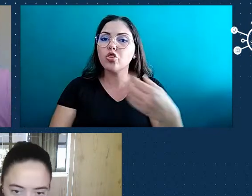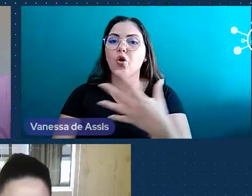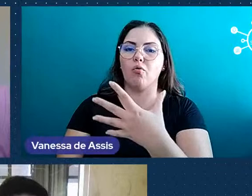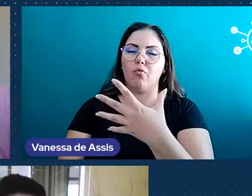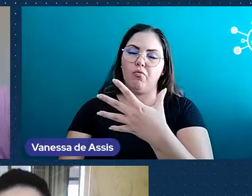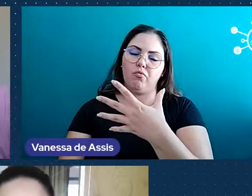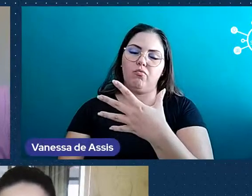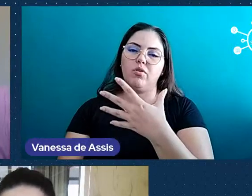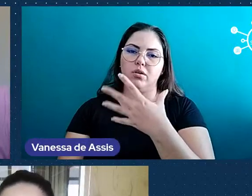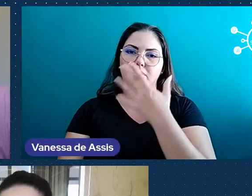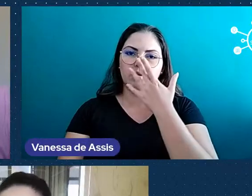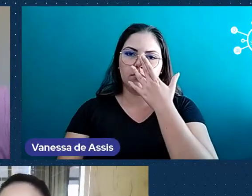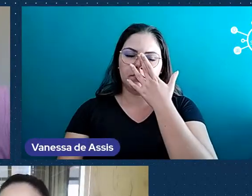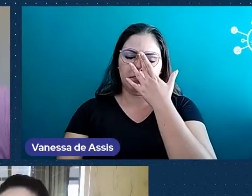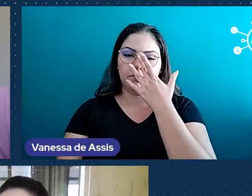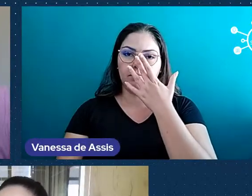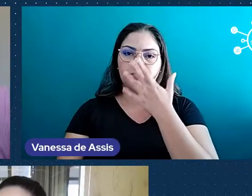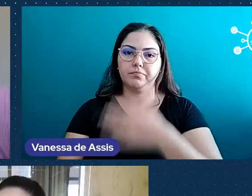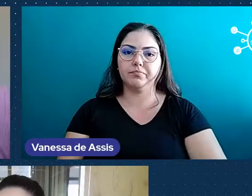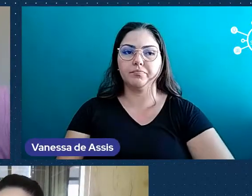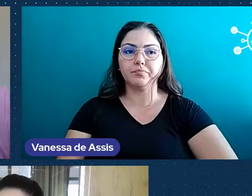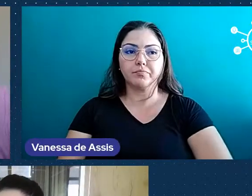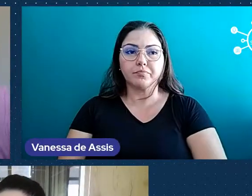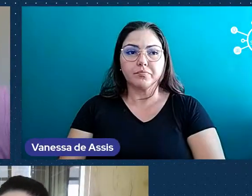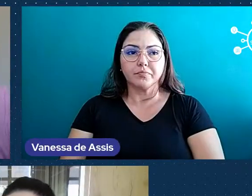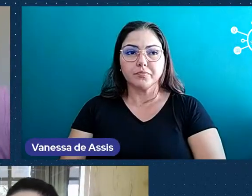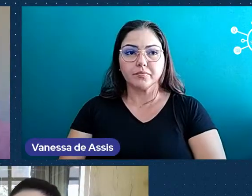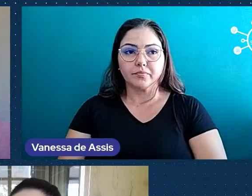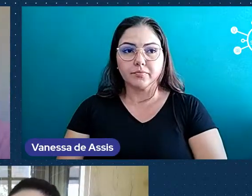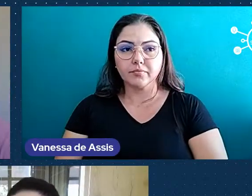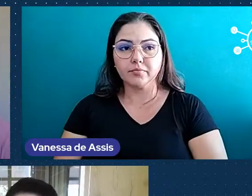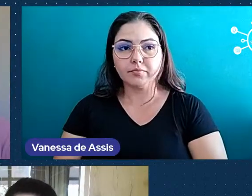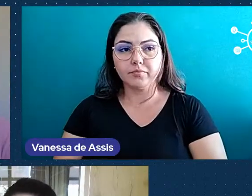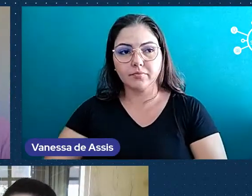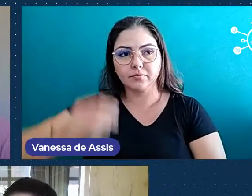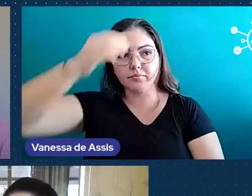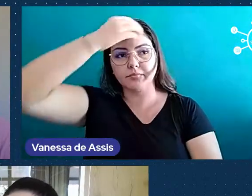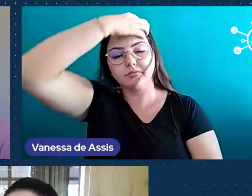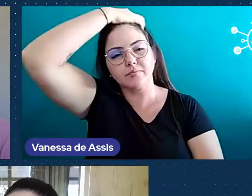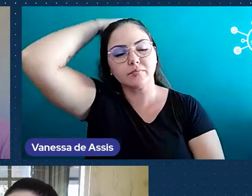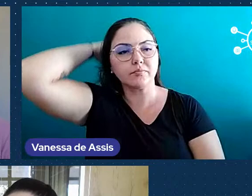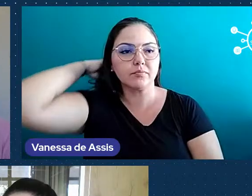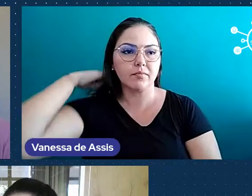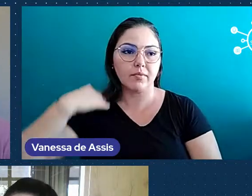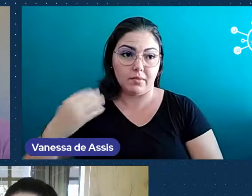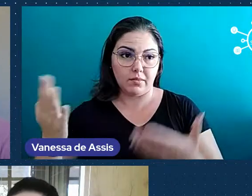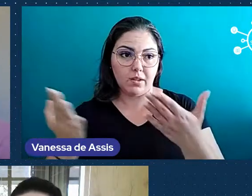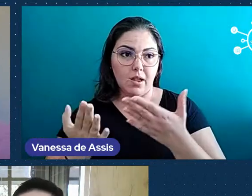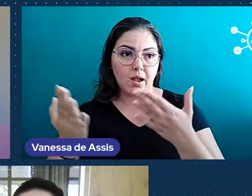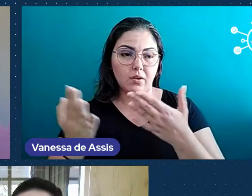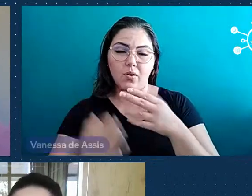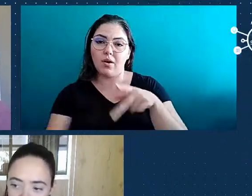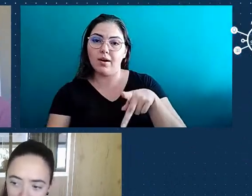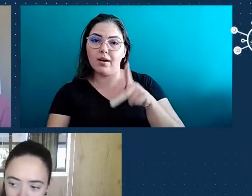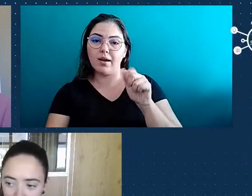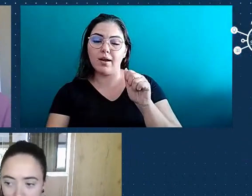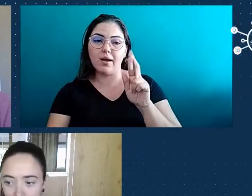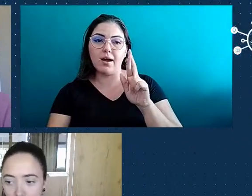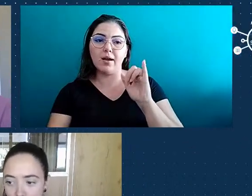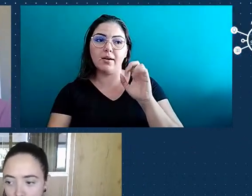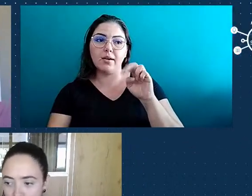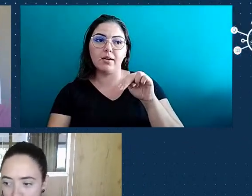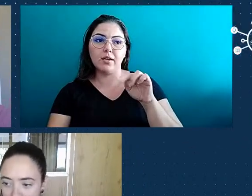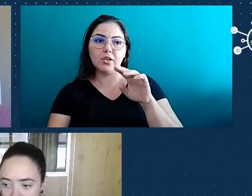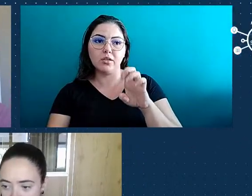né? Procure esse caminho. Exatamente. Ótimo, professor. A Karine está perguntando o que é necessário conter